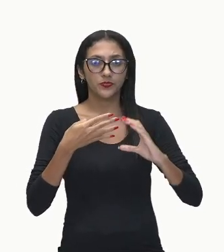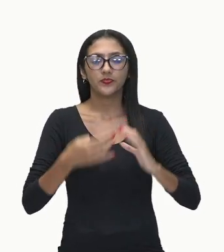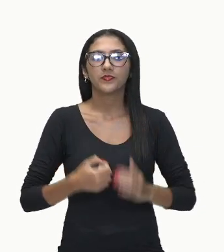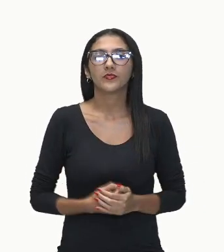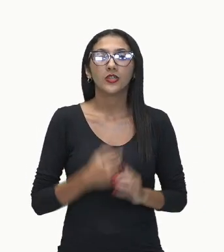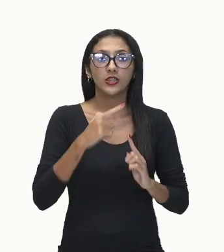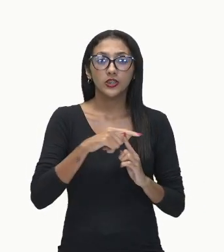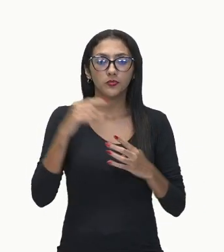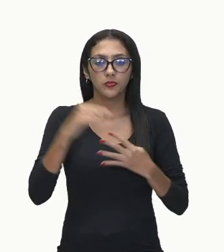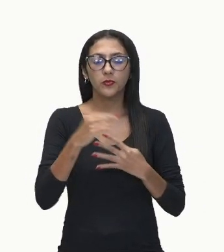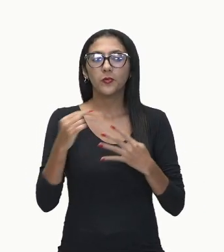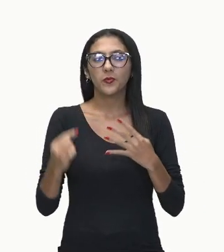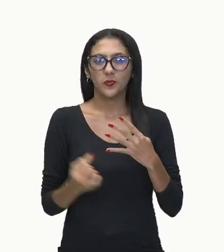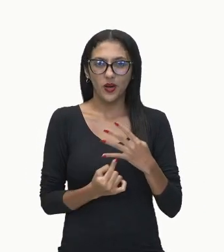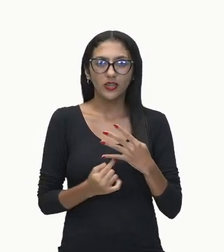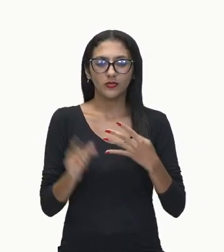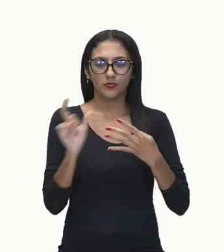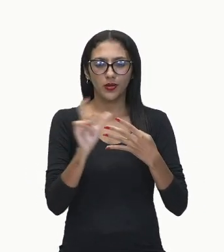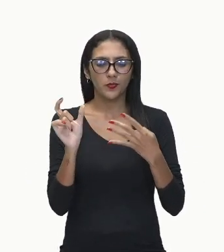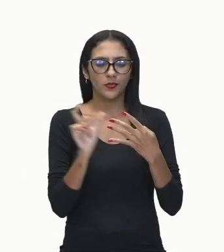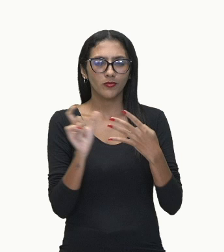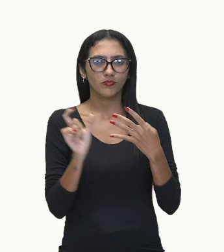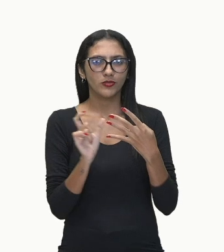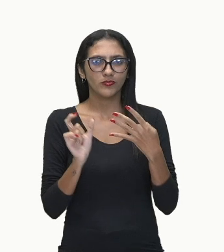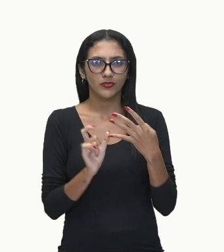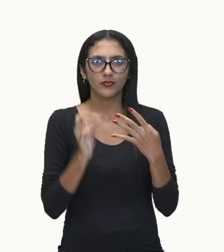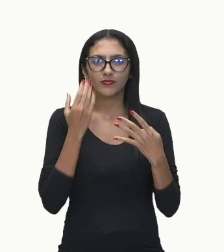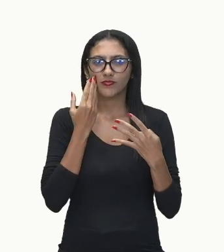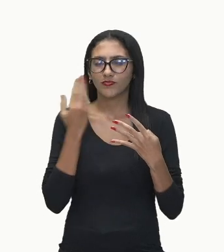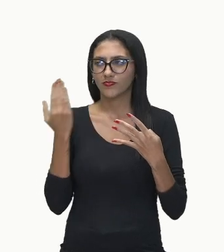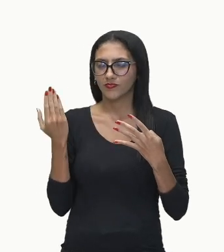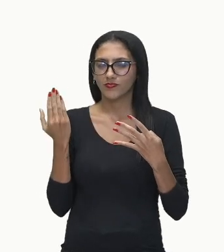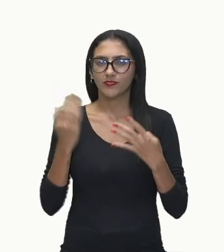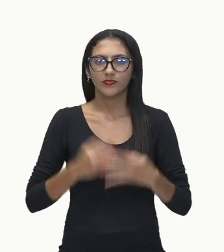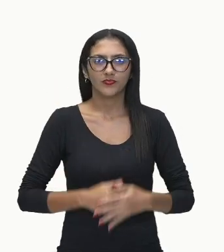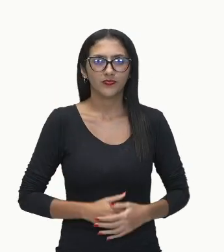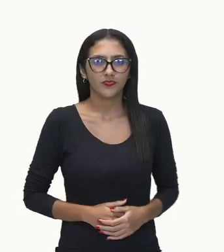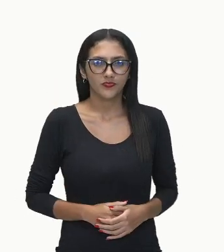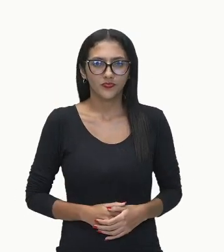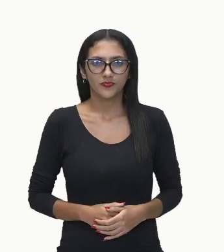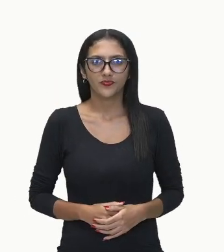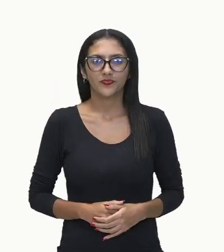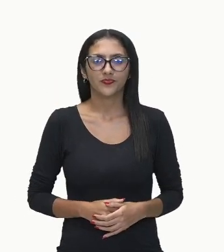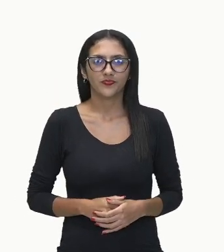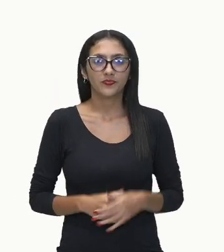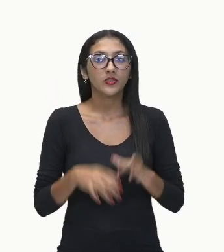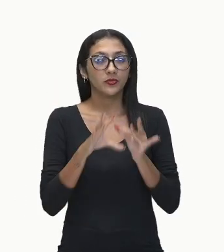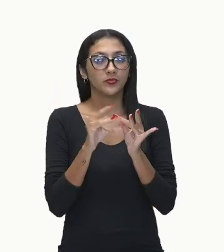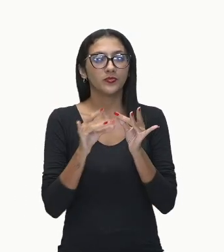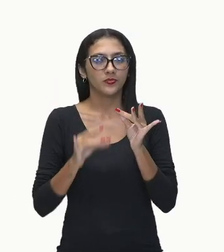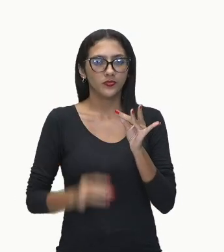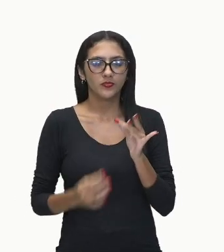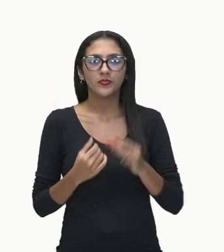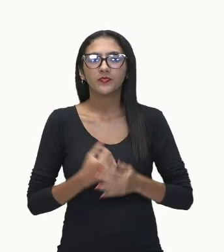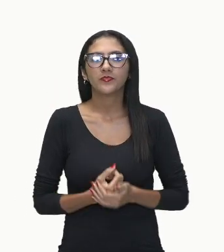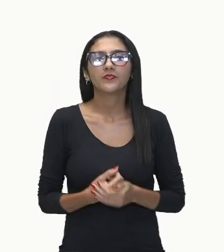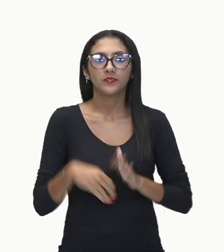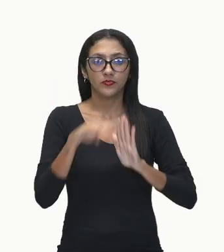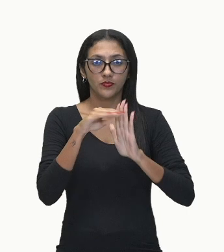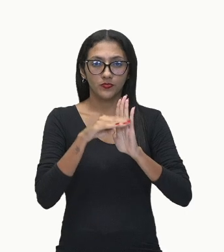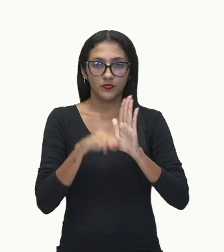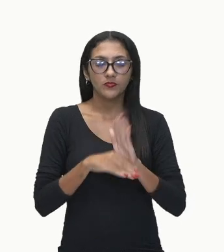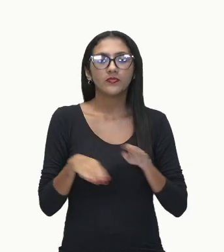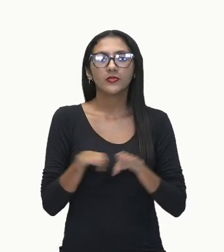hidrocarbonetos alcadienos, ciclanos, ciclenos e hidrocarbonetos aromáticos. Detalhamento,